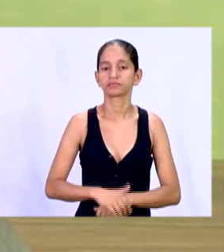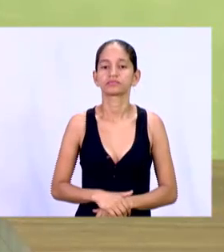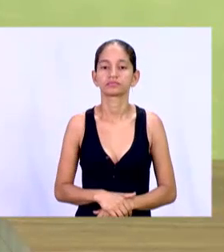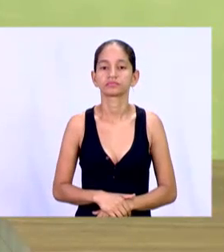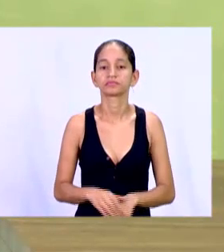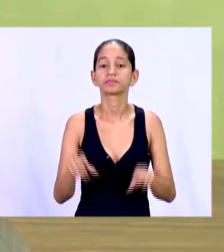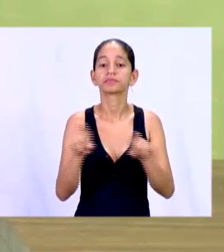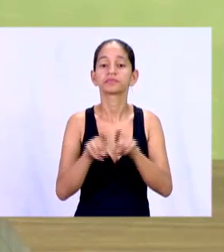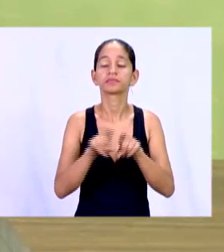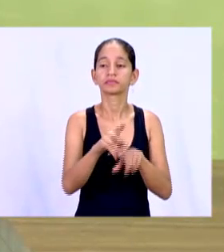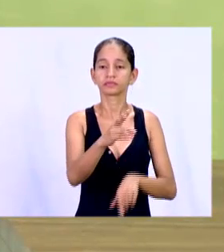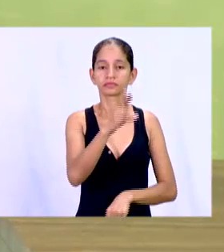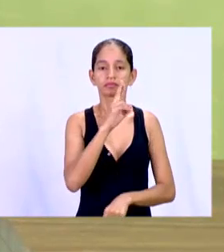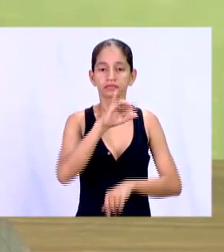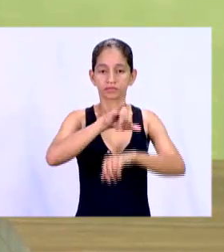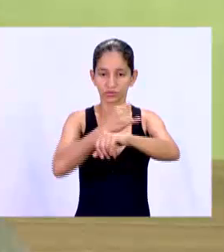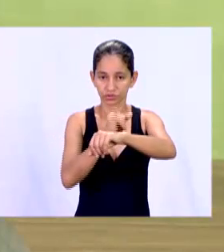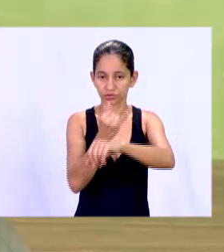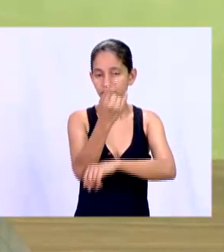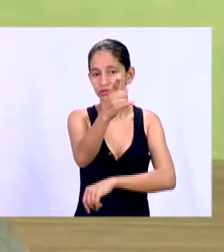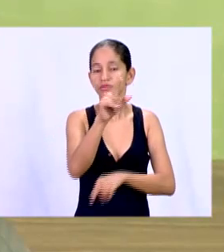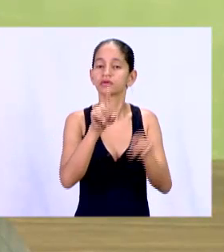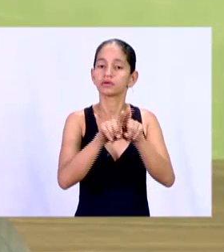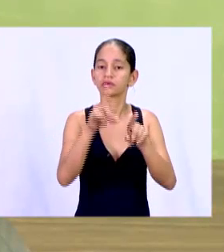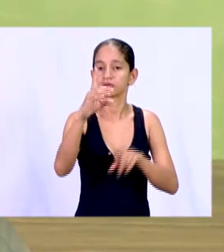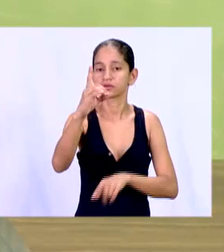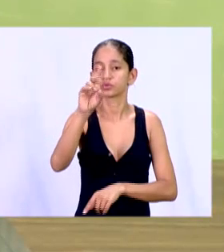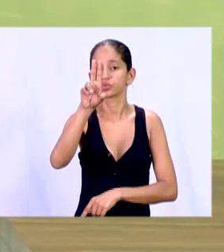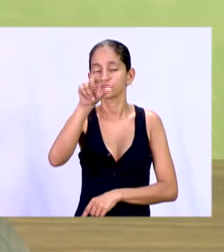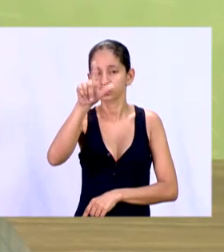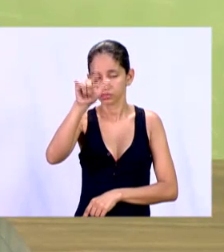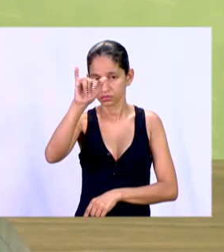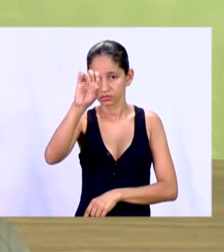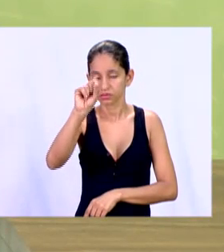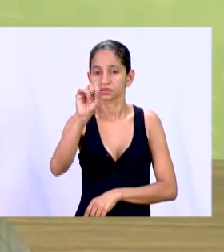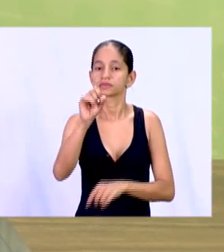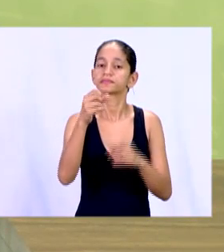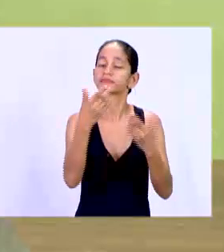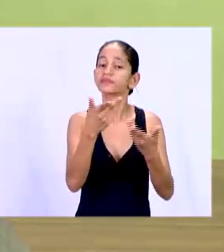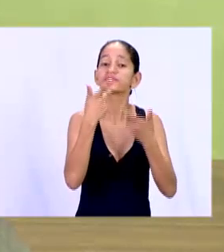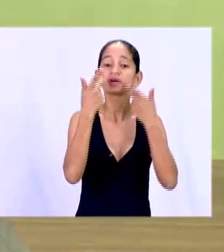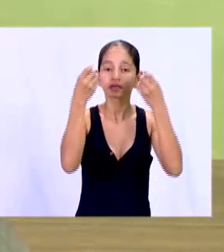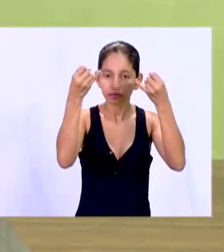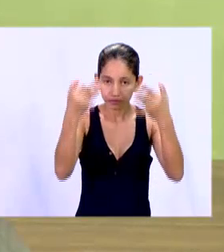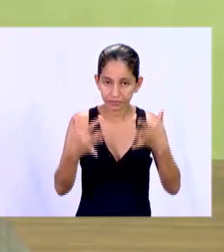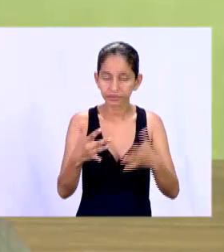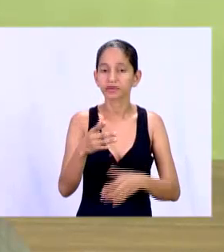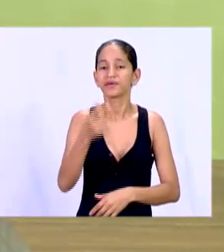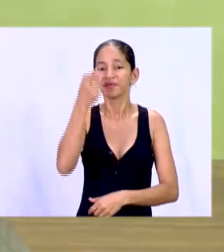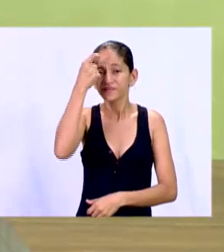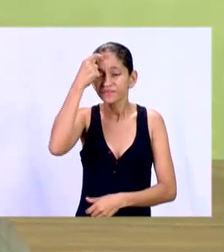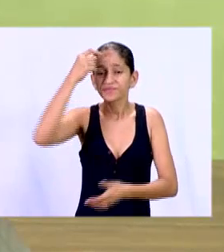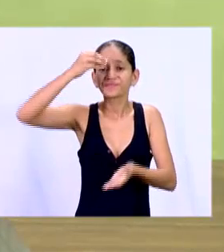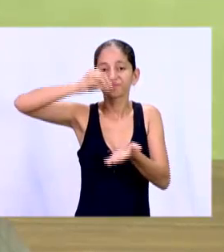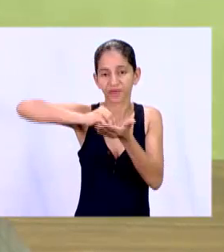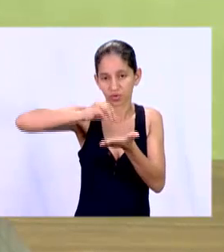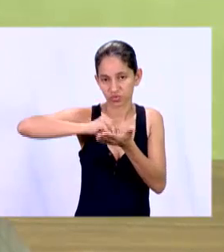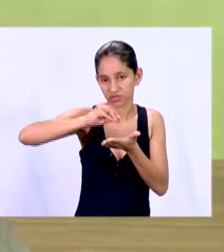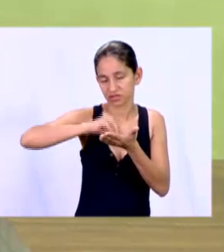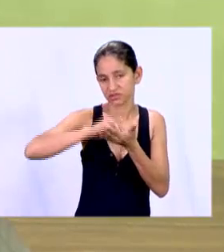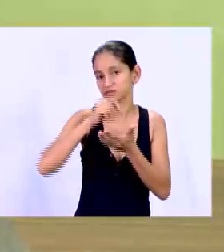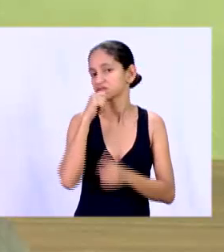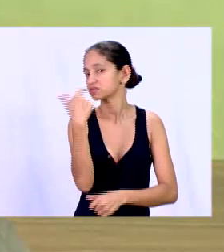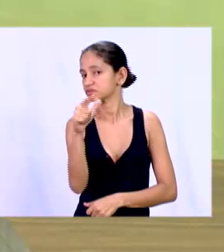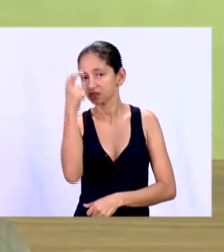resposta vem de Cerejeiras, que é do Douglas e da Vanessa. Responde o seguinte: A imoralidade, falta de compromisso,